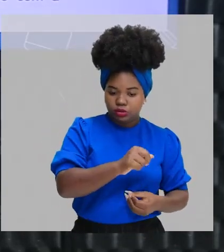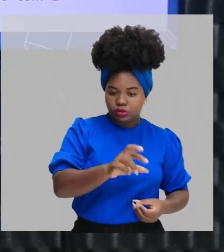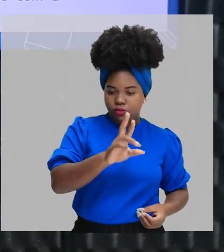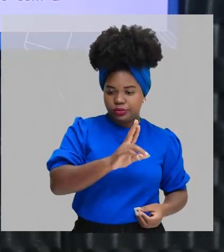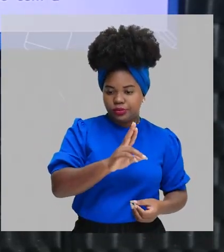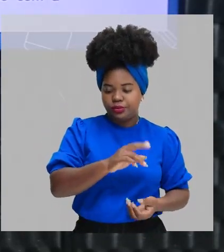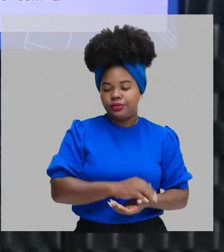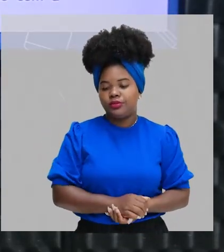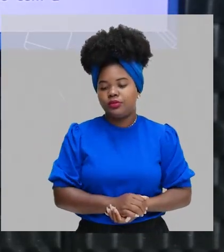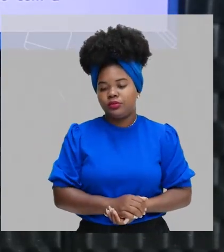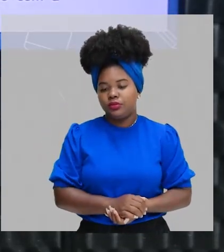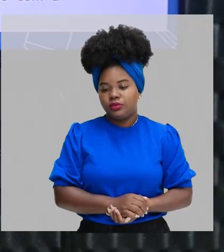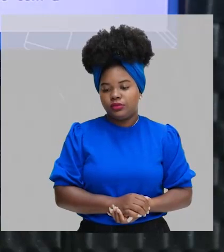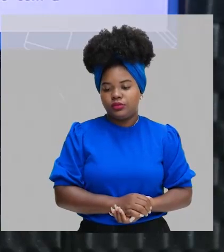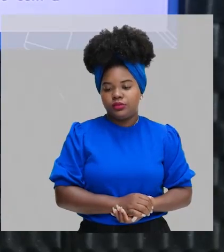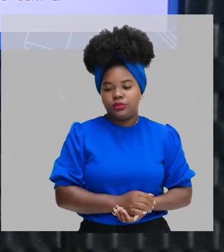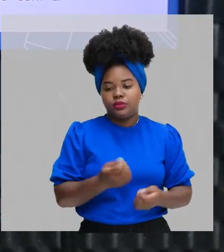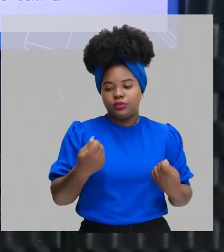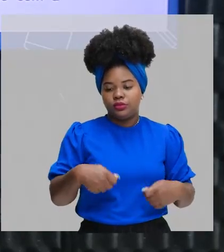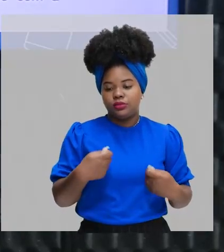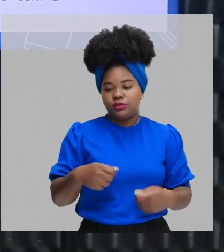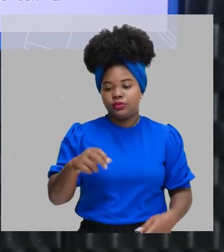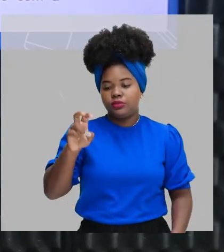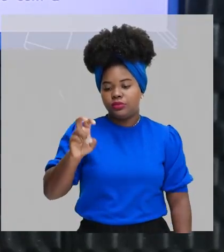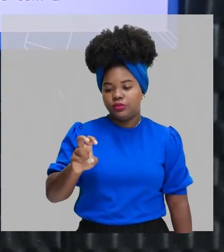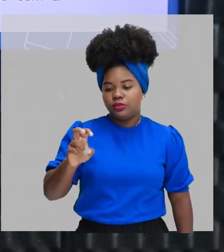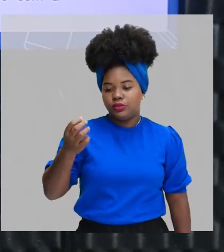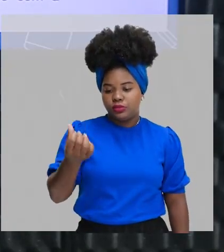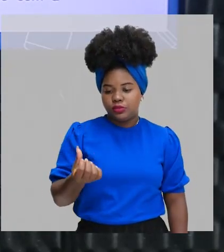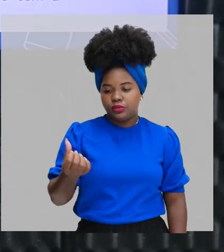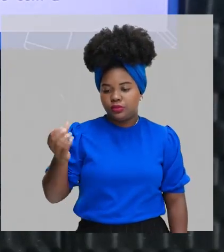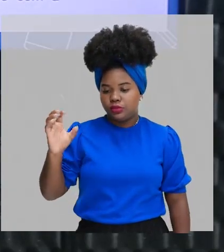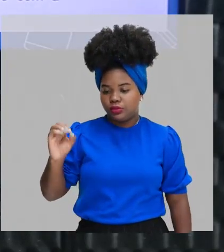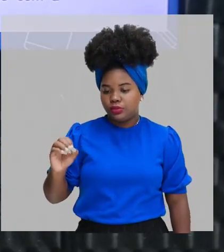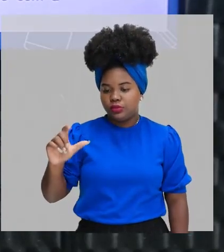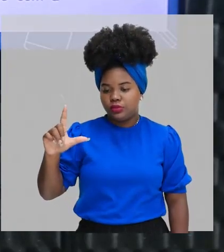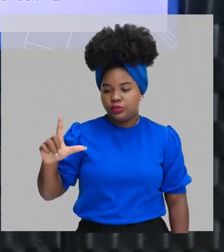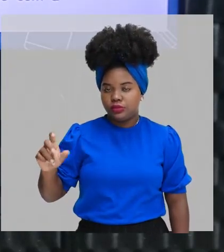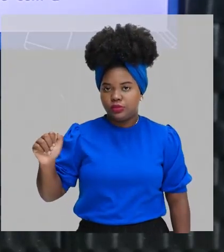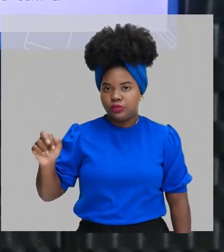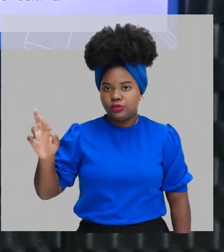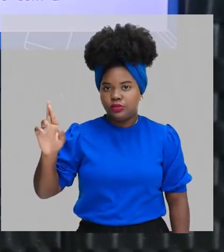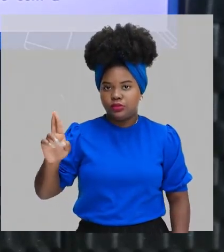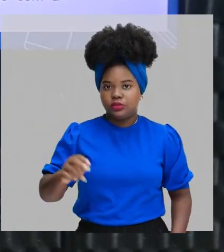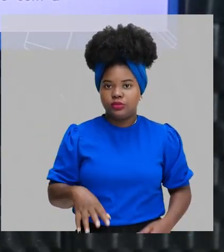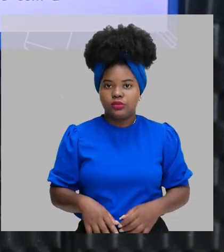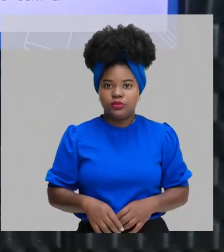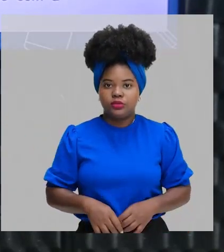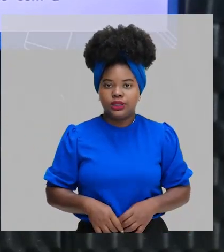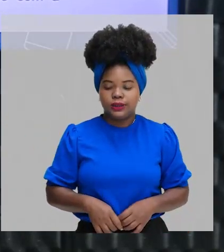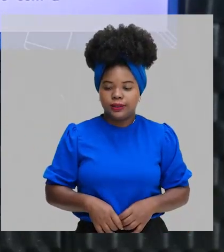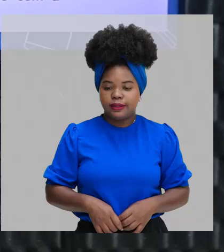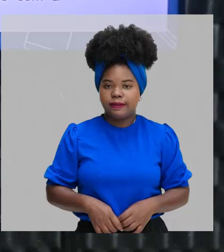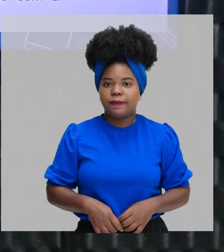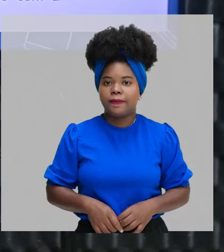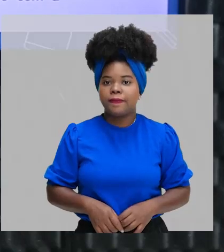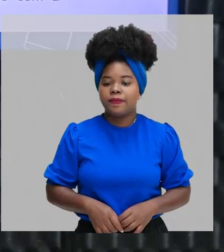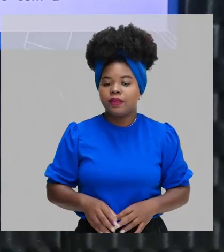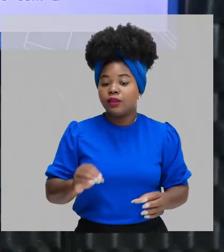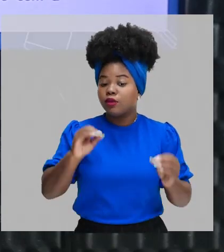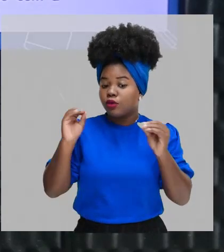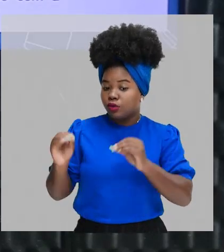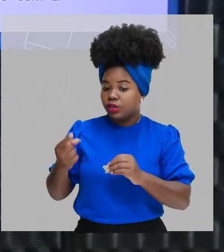certo? Na reação, são necessários 560 litros do ar atmosférico. Tudo bem? Olha só o que eu